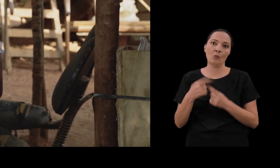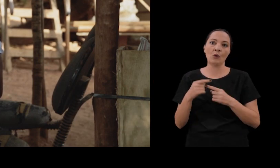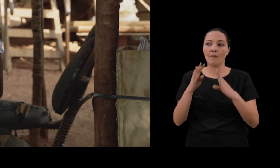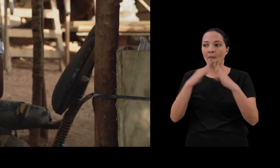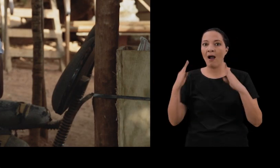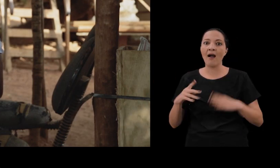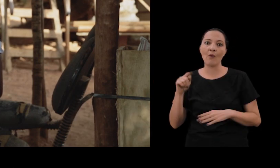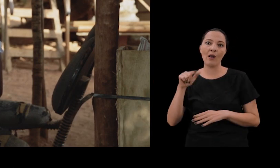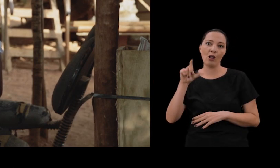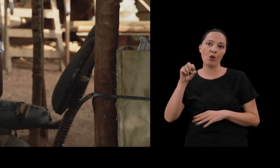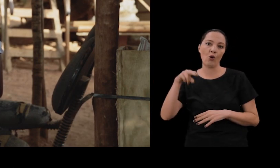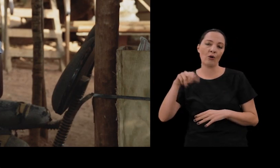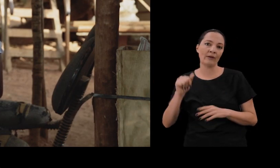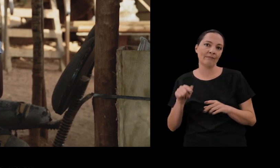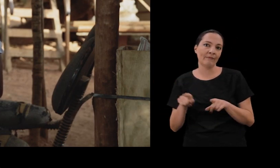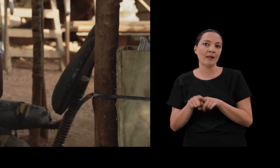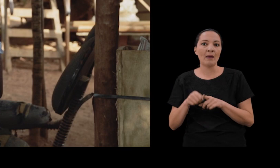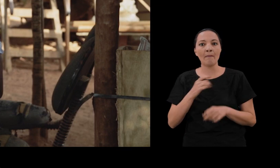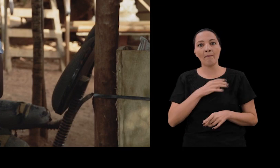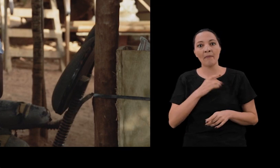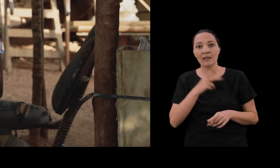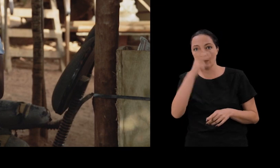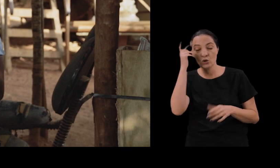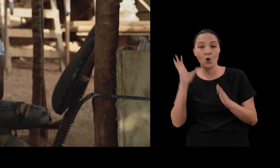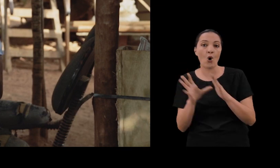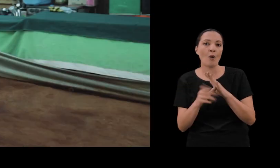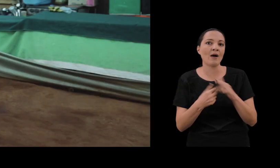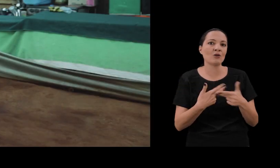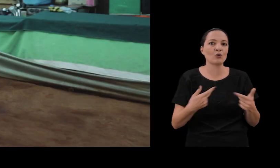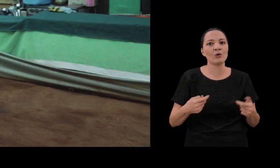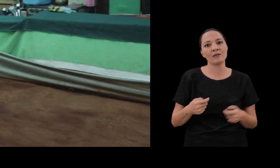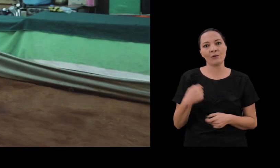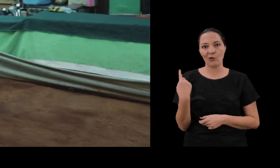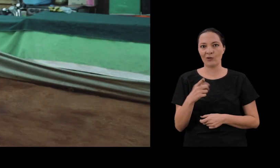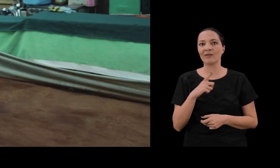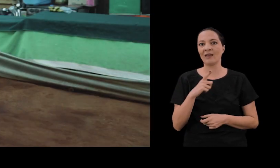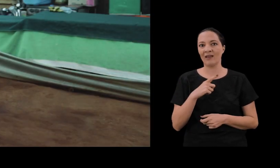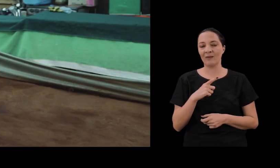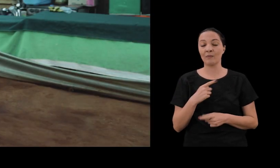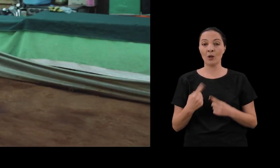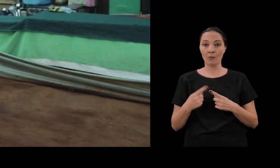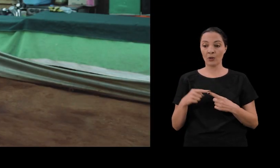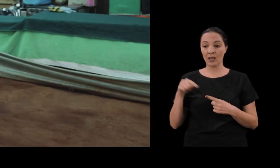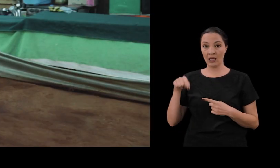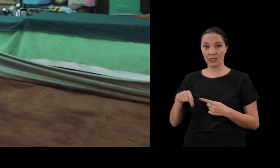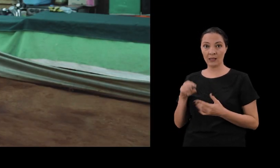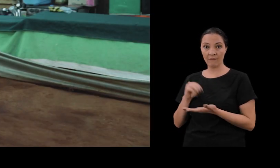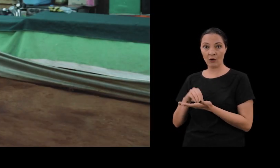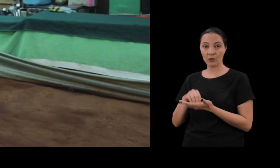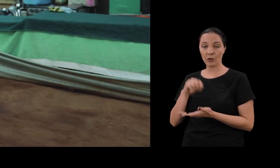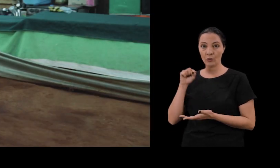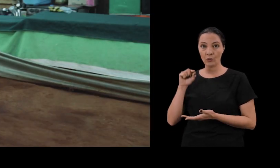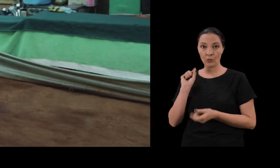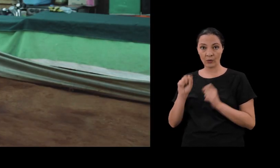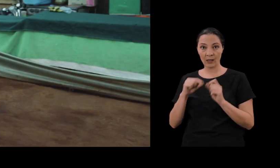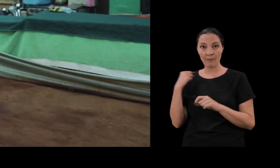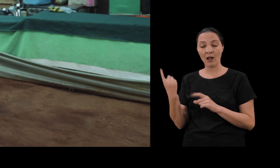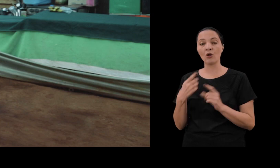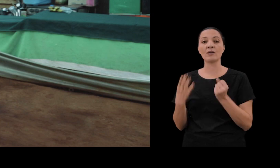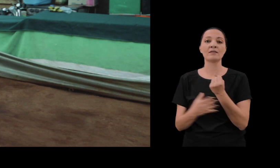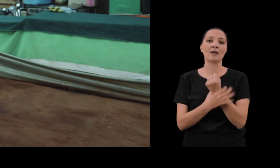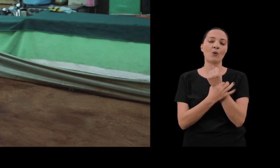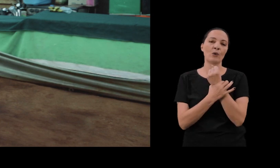ainda, ter roubado o pouco que a gente ainda tem. Mas aqui está faltando para nós segurança,